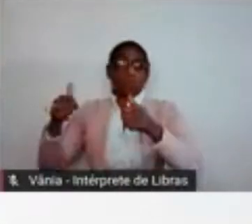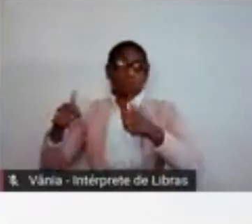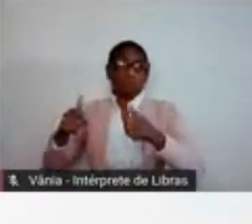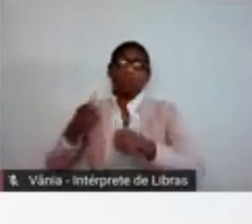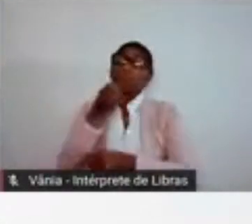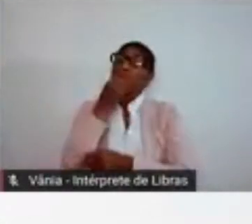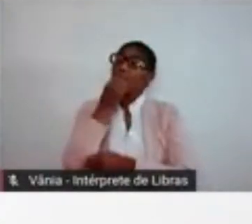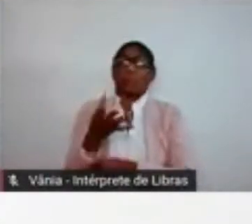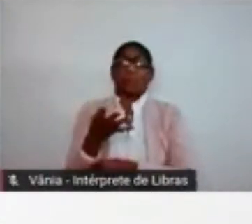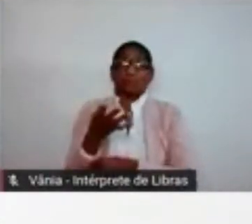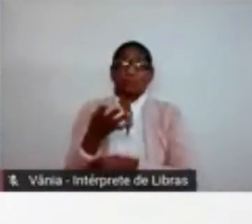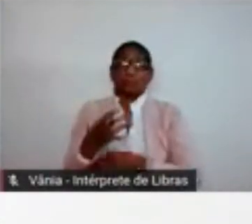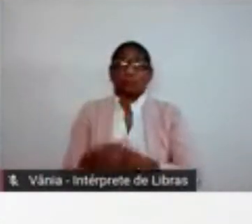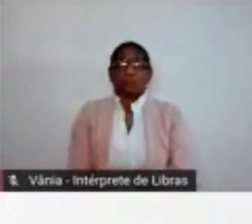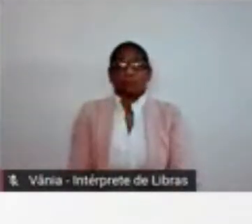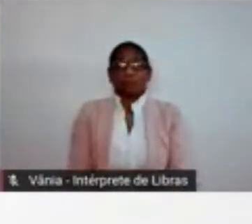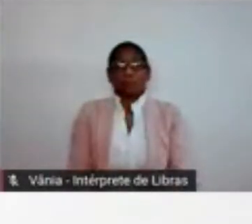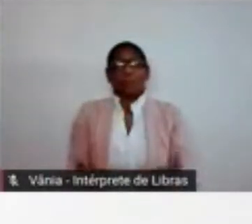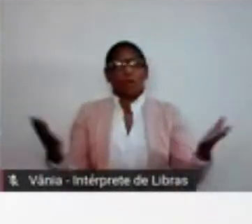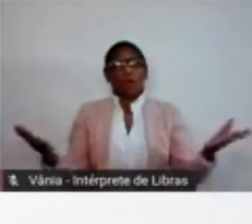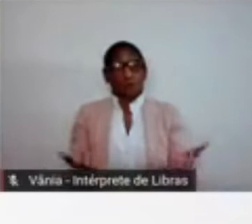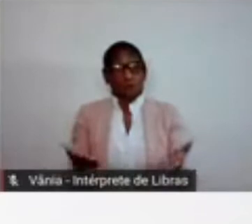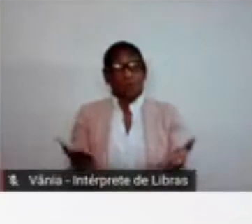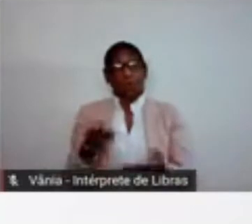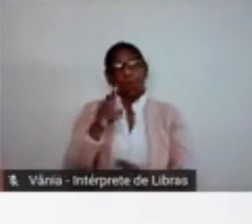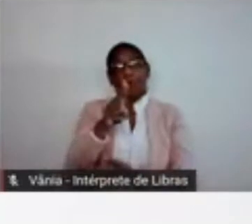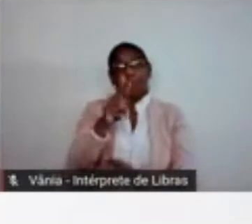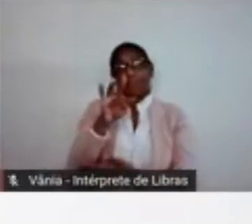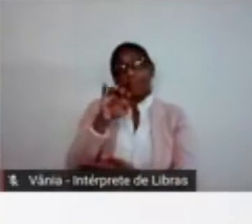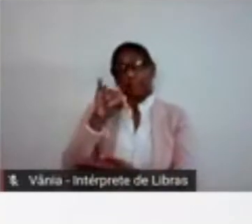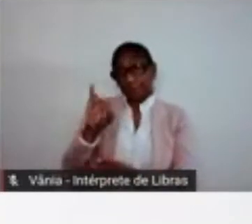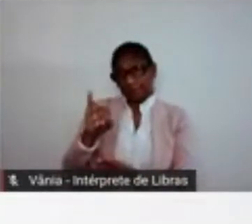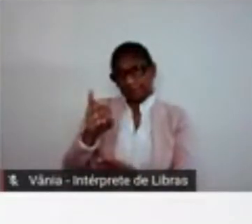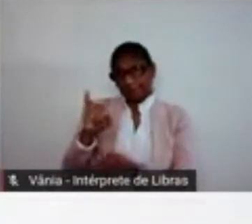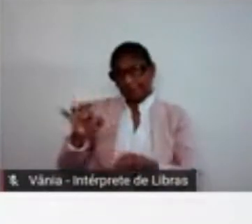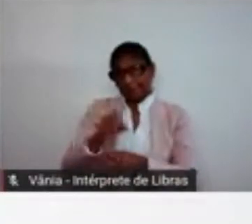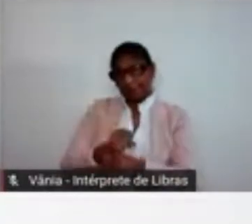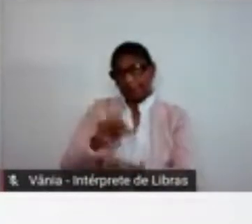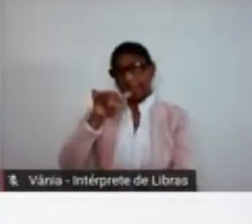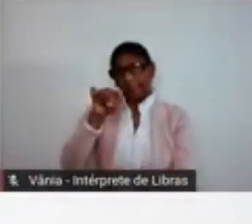bom indicador. Nesse momento, a taxa de ocupação das nossas UTIs é de